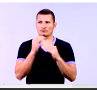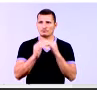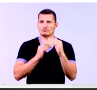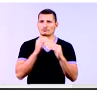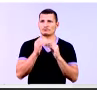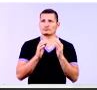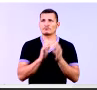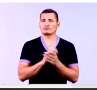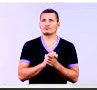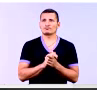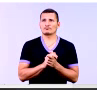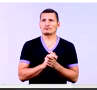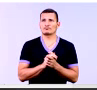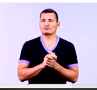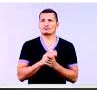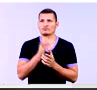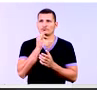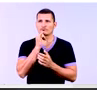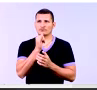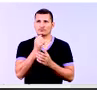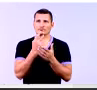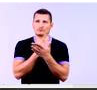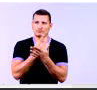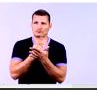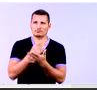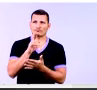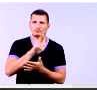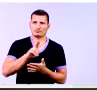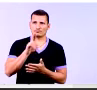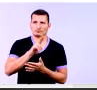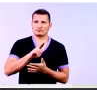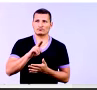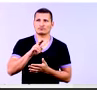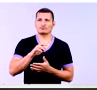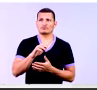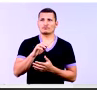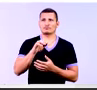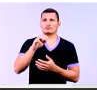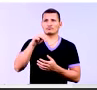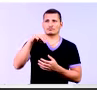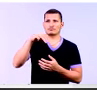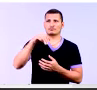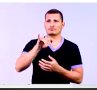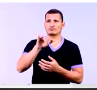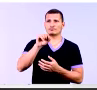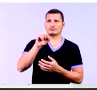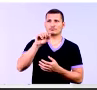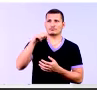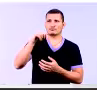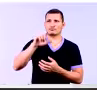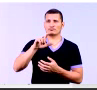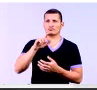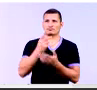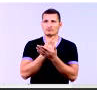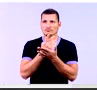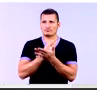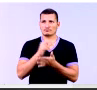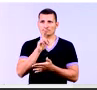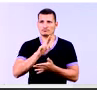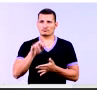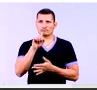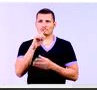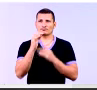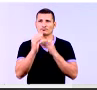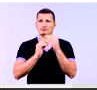senha. Se houver erro, utilize o MySQL erro. Aqui nós selecionamos o banco, que é o DB-IFRO, como nós vimos em